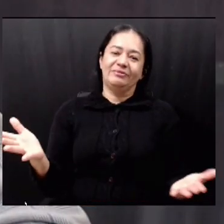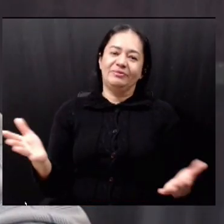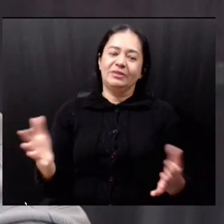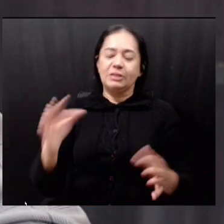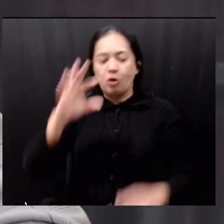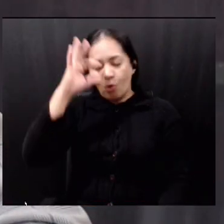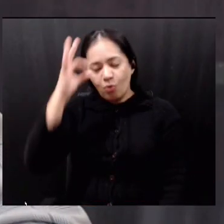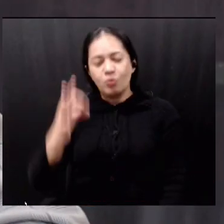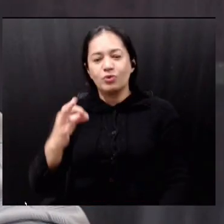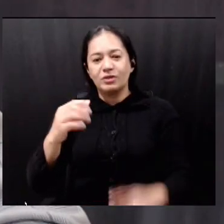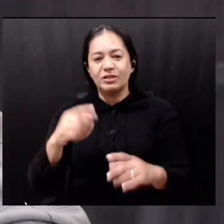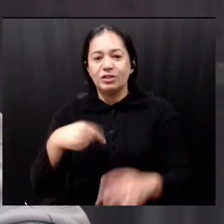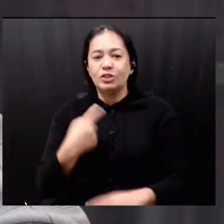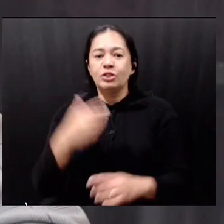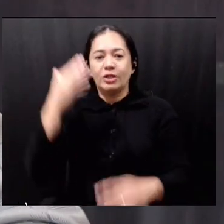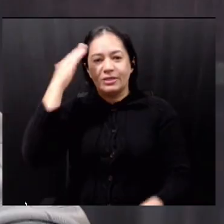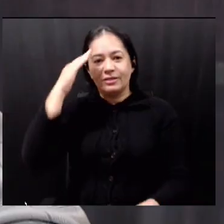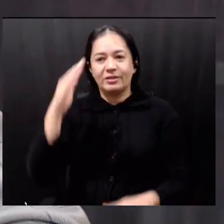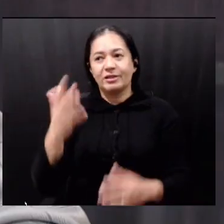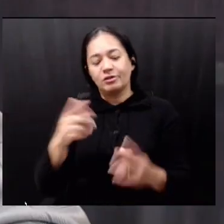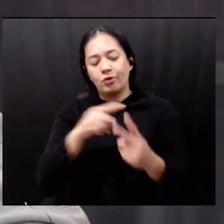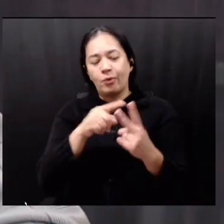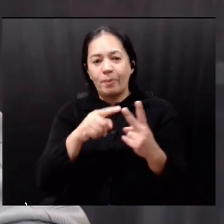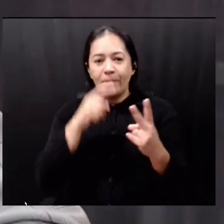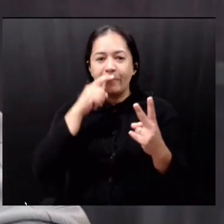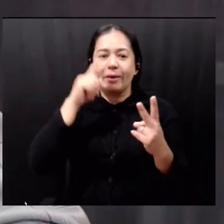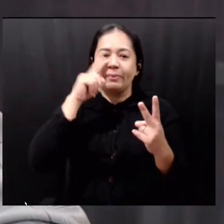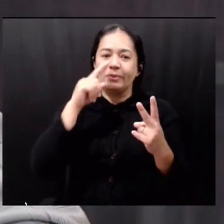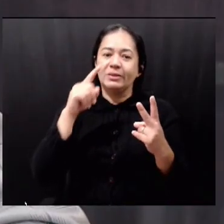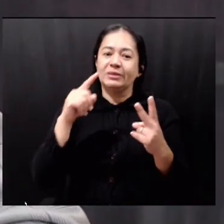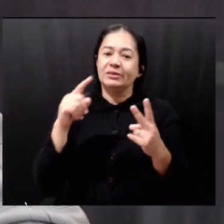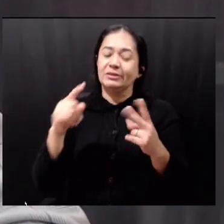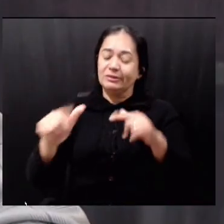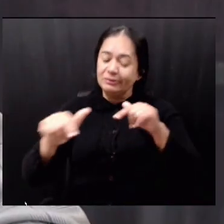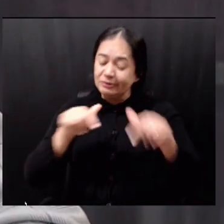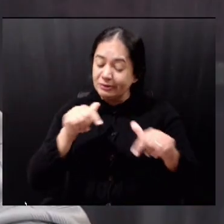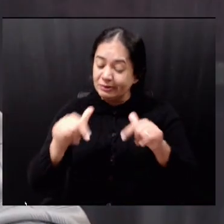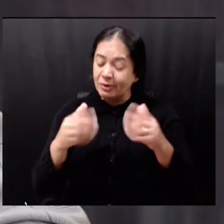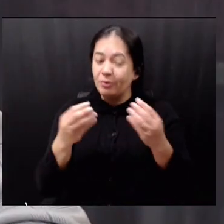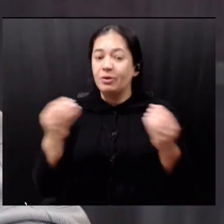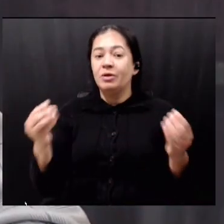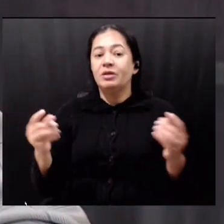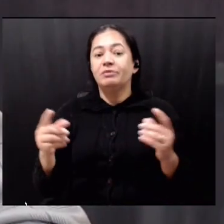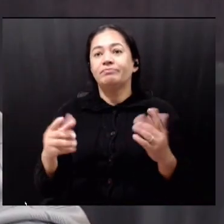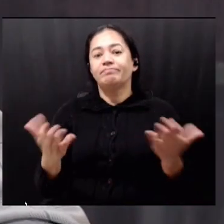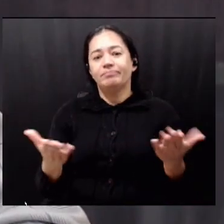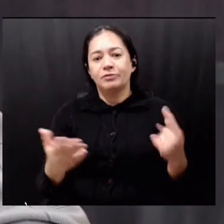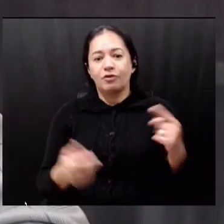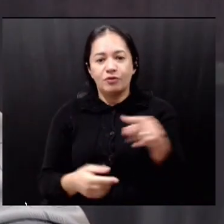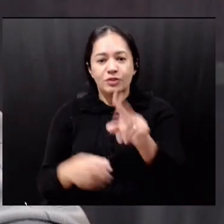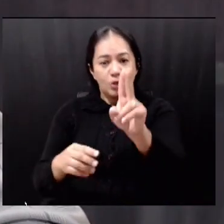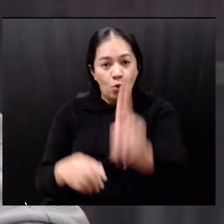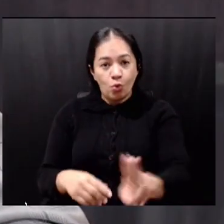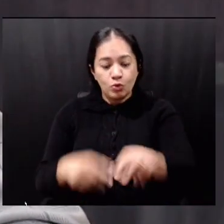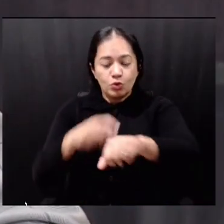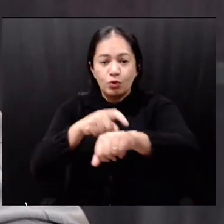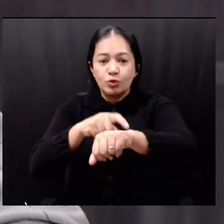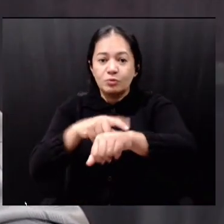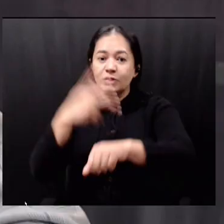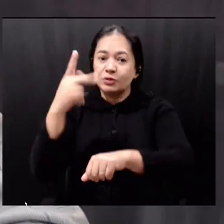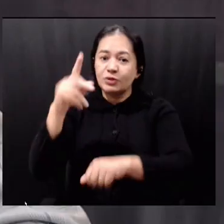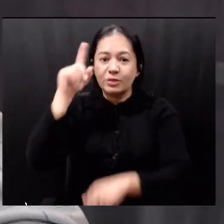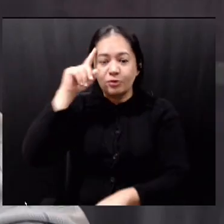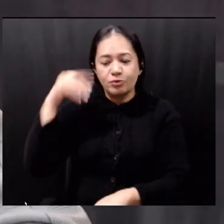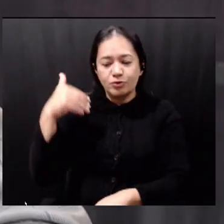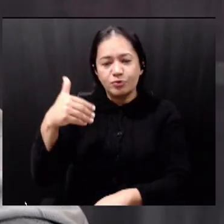gente entende, né, que os pais, eles estão sobrecarregados, que eles têm muitas demandas no dia. Então, é você usar os momentos da sua rotina, mesmo no seu dia a dia, para